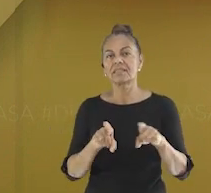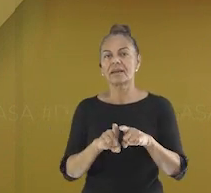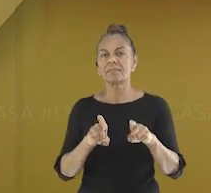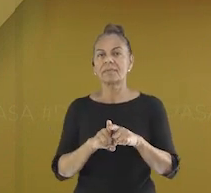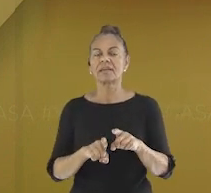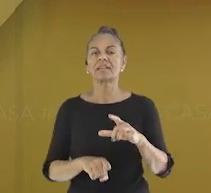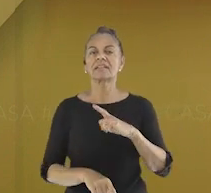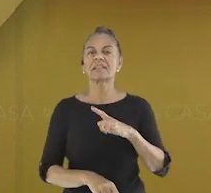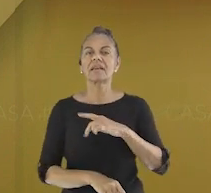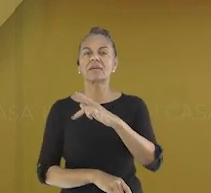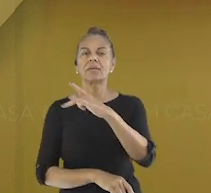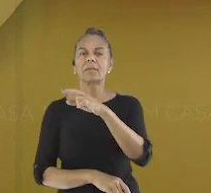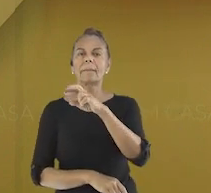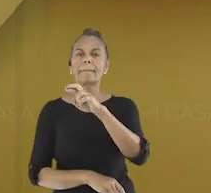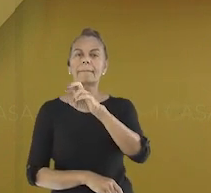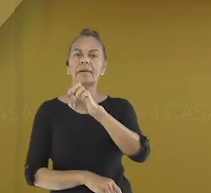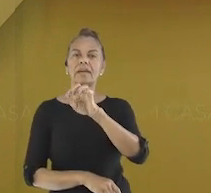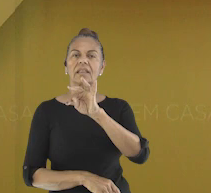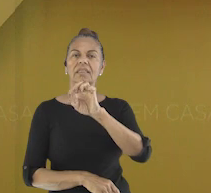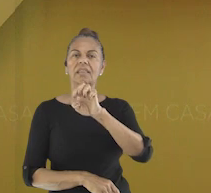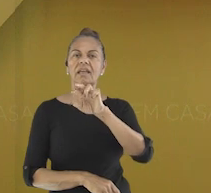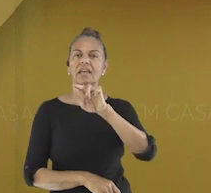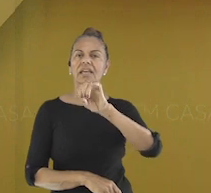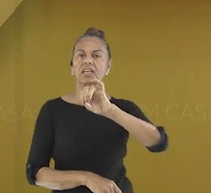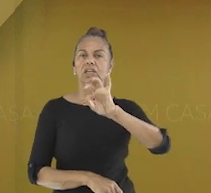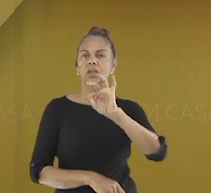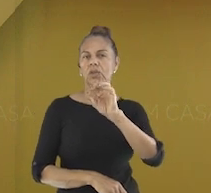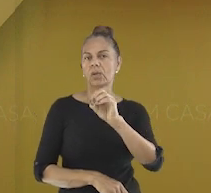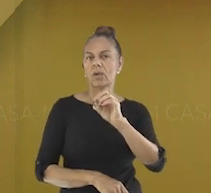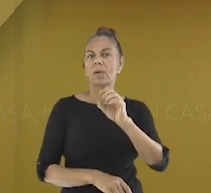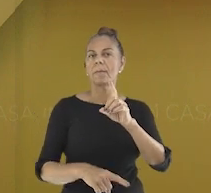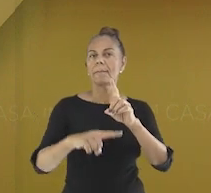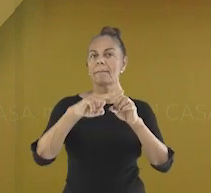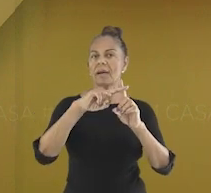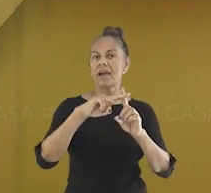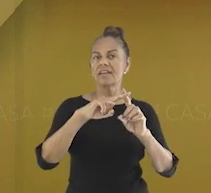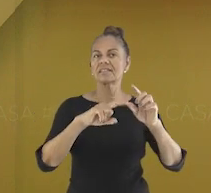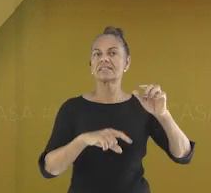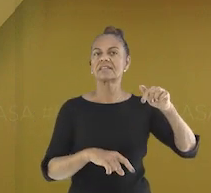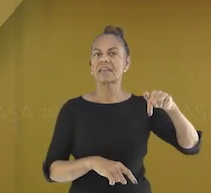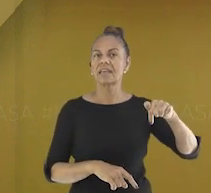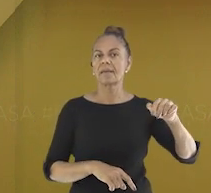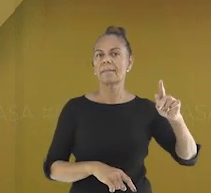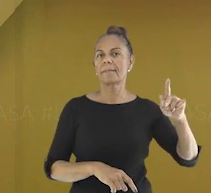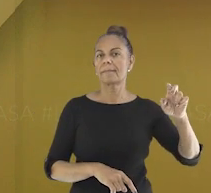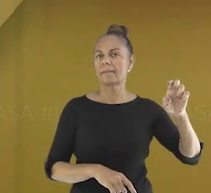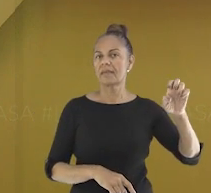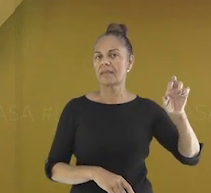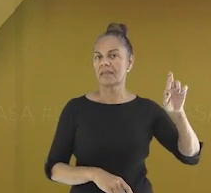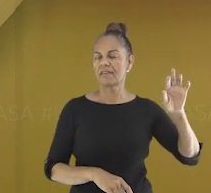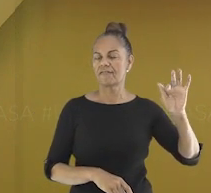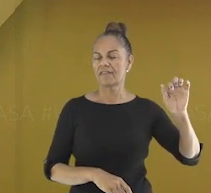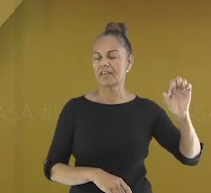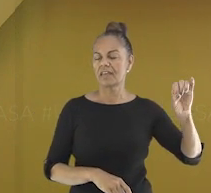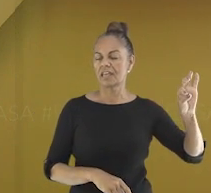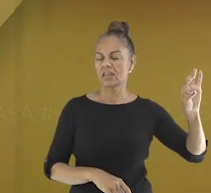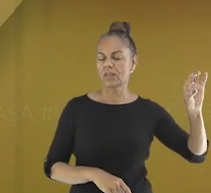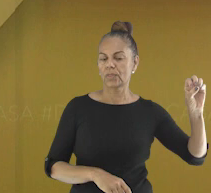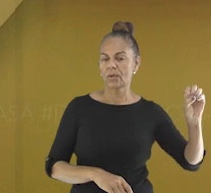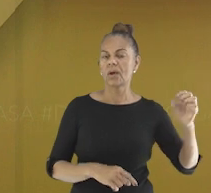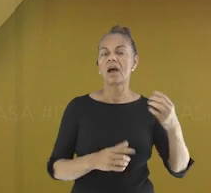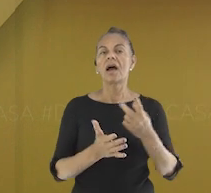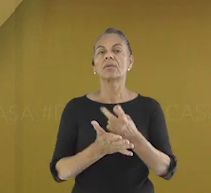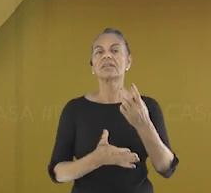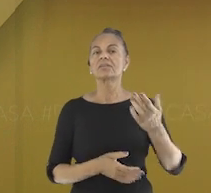e terminou antes do momento que essa frase foi falada. Temos também o pretérito mais